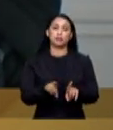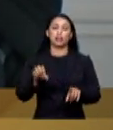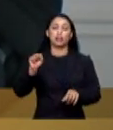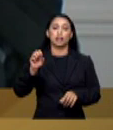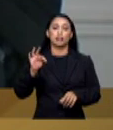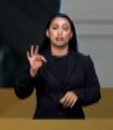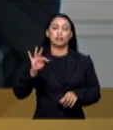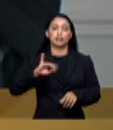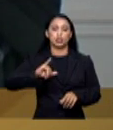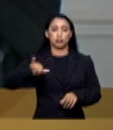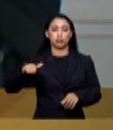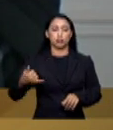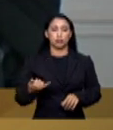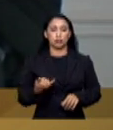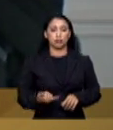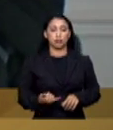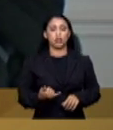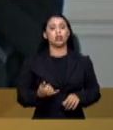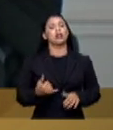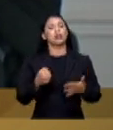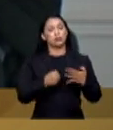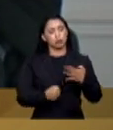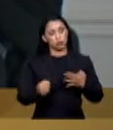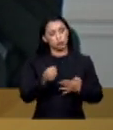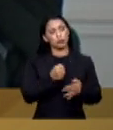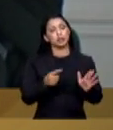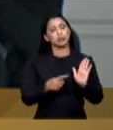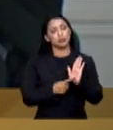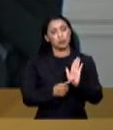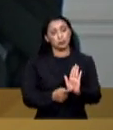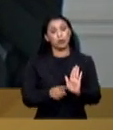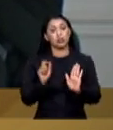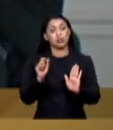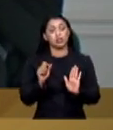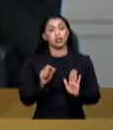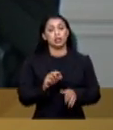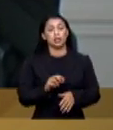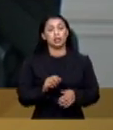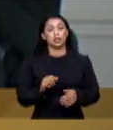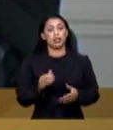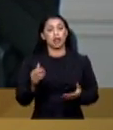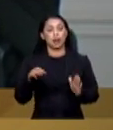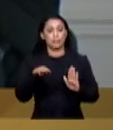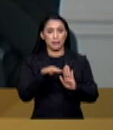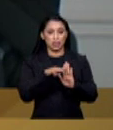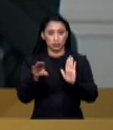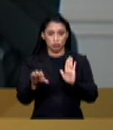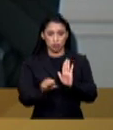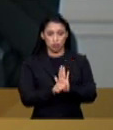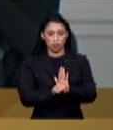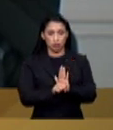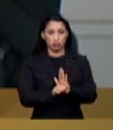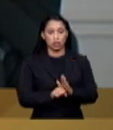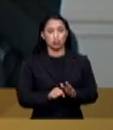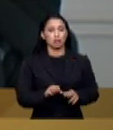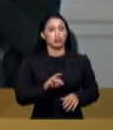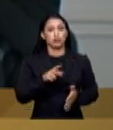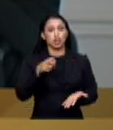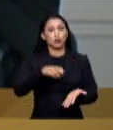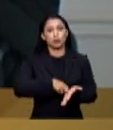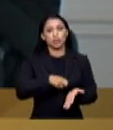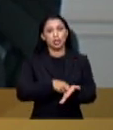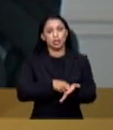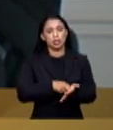súmula 105 do STJ, da mesma forma, prevê que na ação de mandado de segurança não se admite condenação